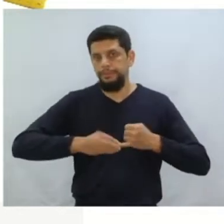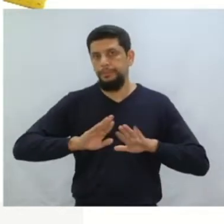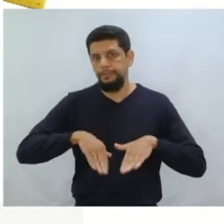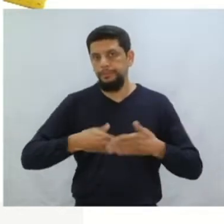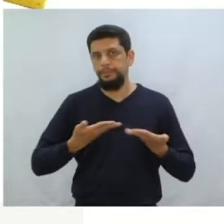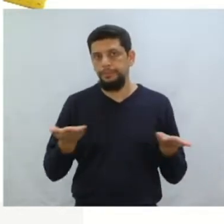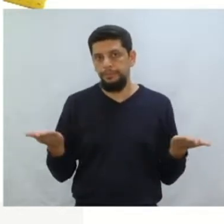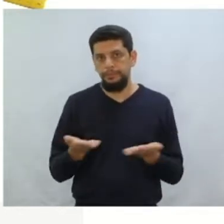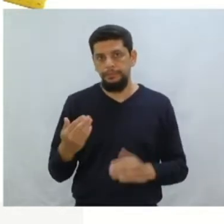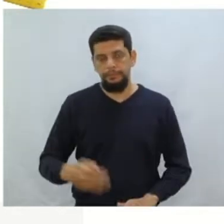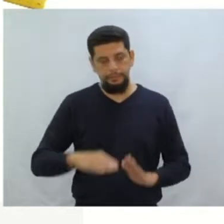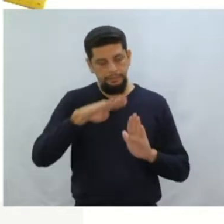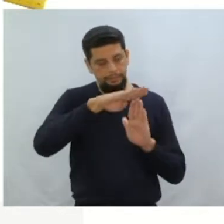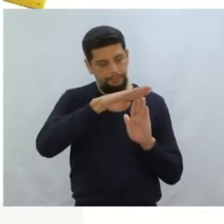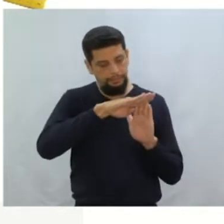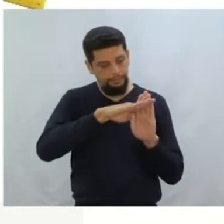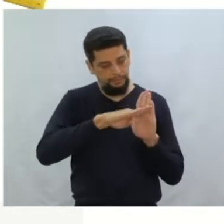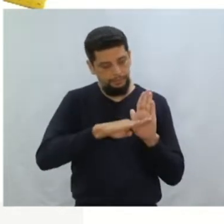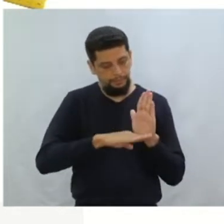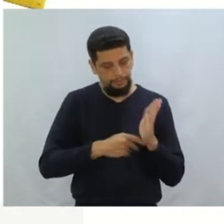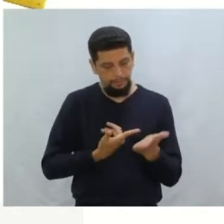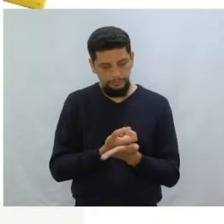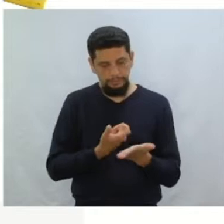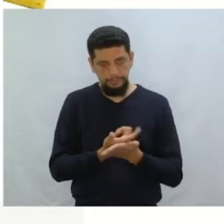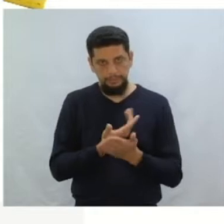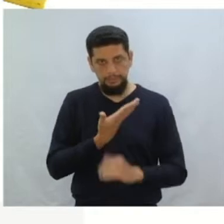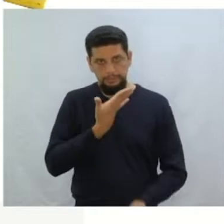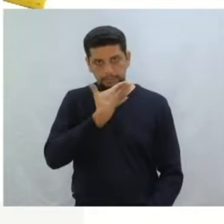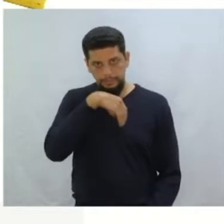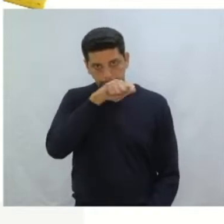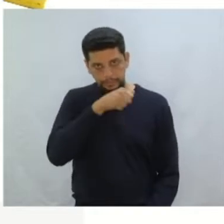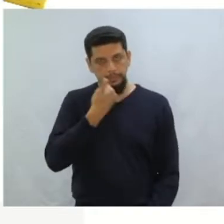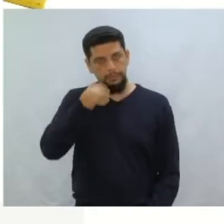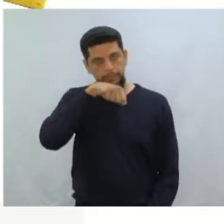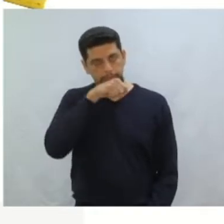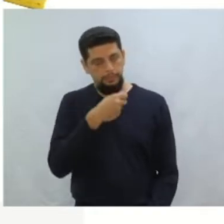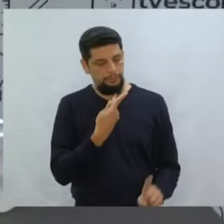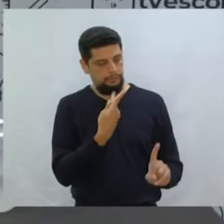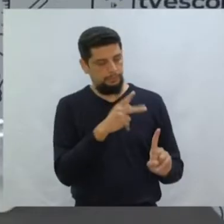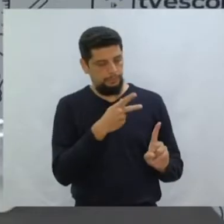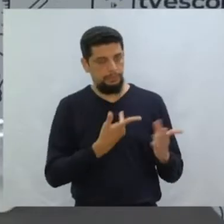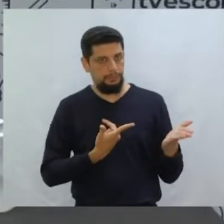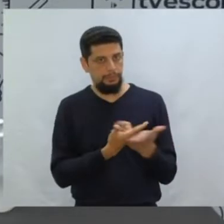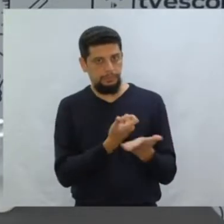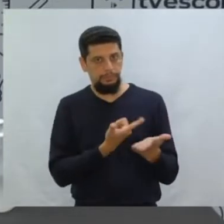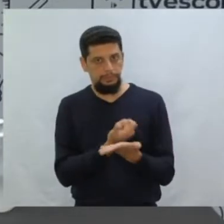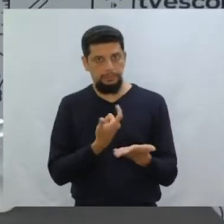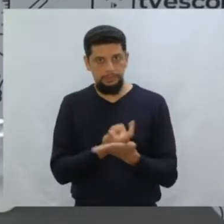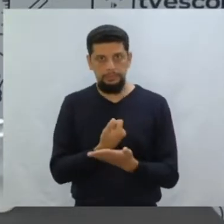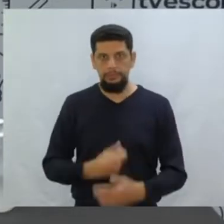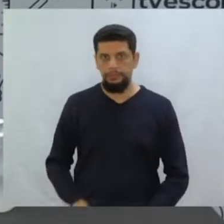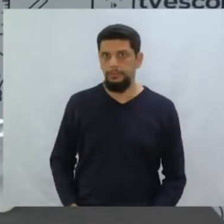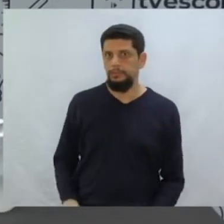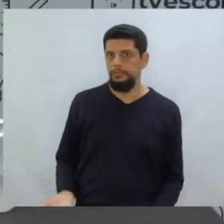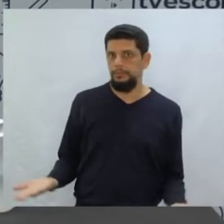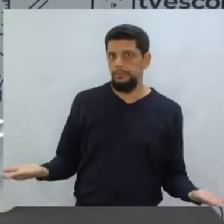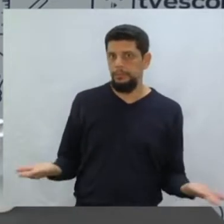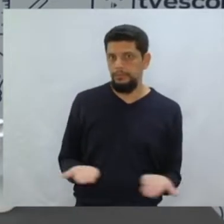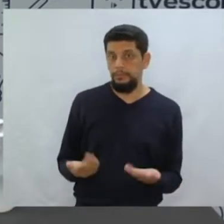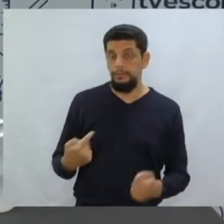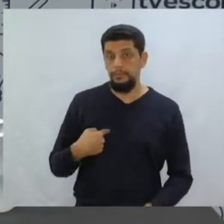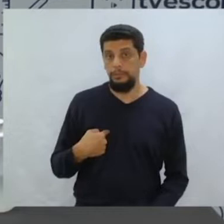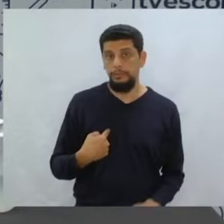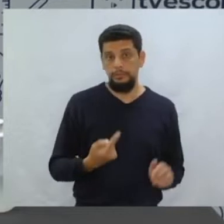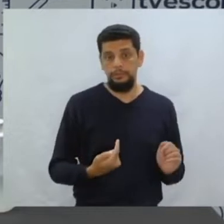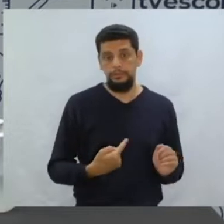feijão. Então, essa foi a lista de compra que os pais do Max fizeram. Antes de vermos qual é a situação problema